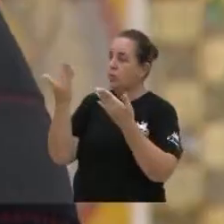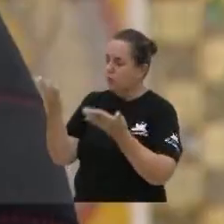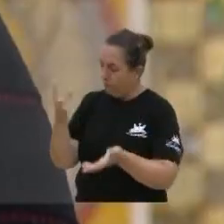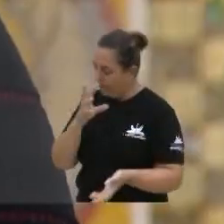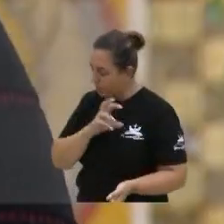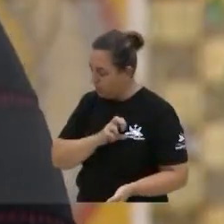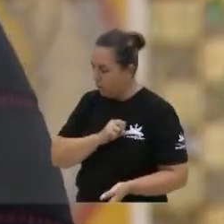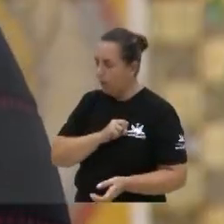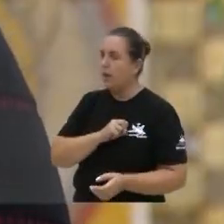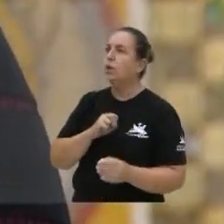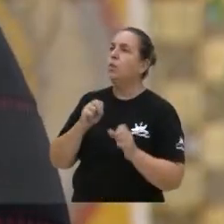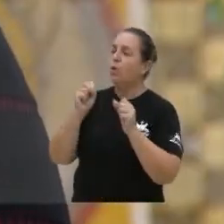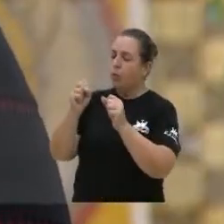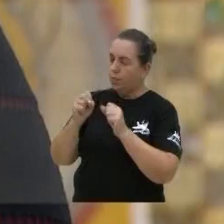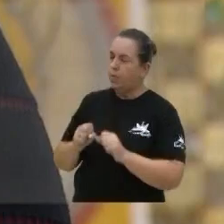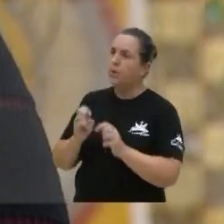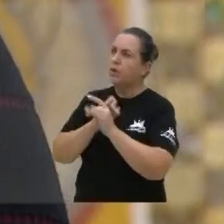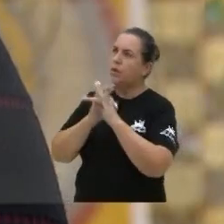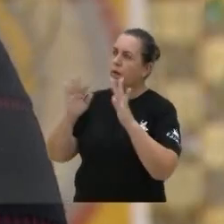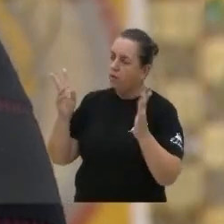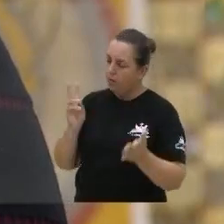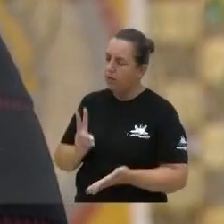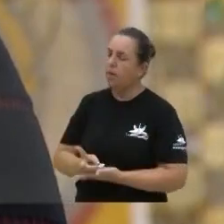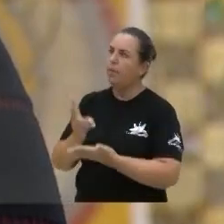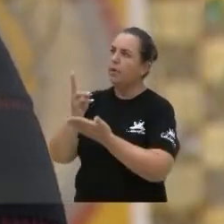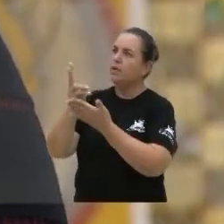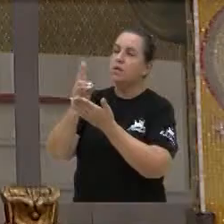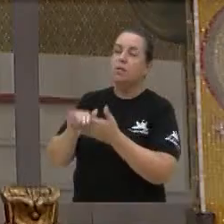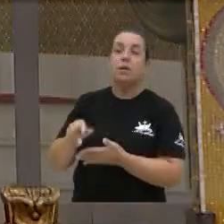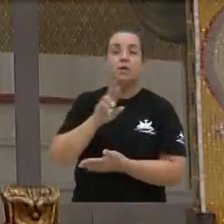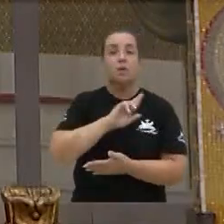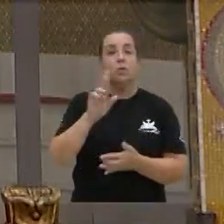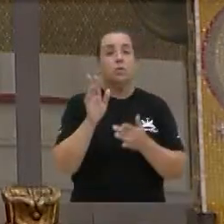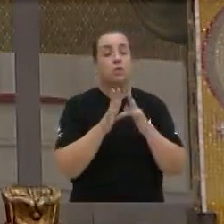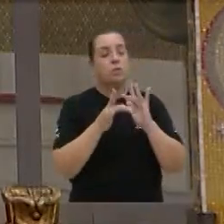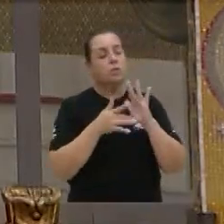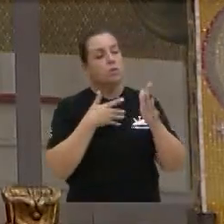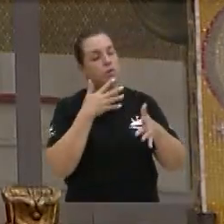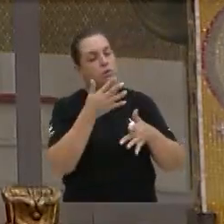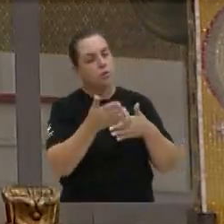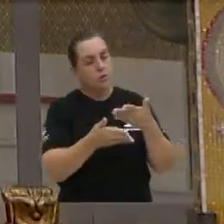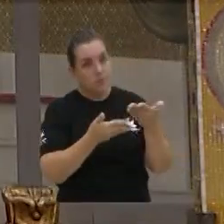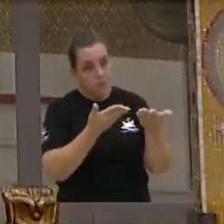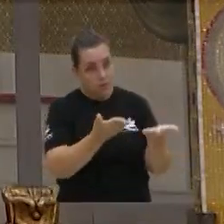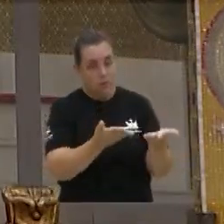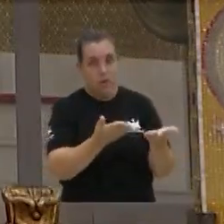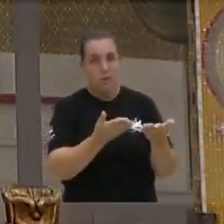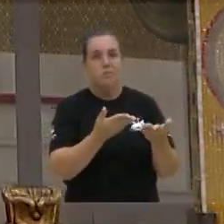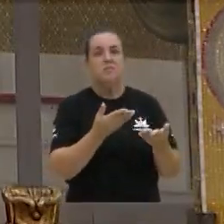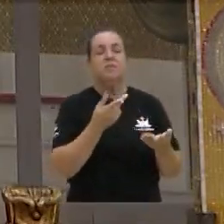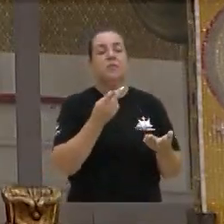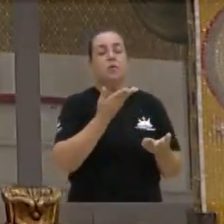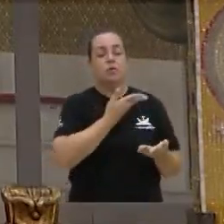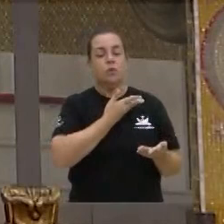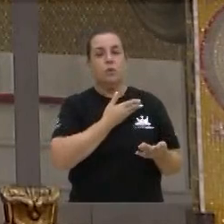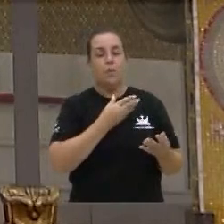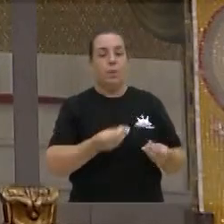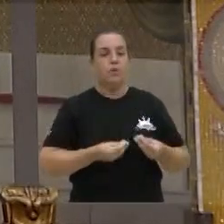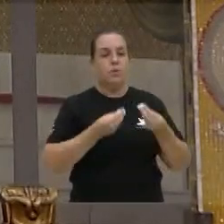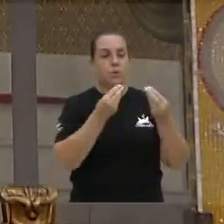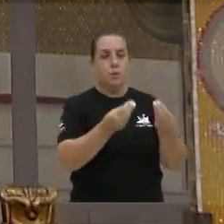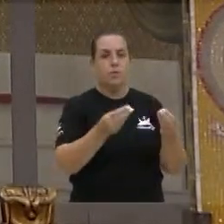Salvador. Vosso é o reino, o poder e a glória para sempre. Senhor Jesus Cristo, dissestes aos